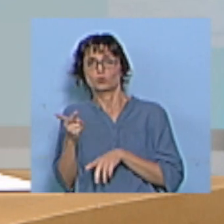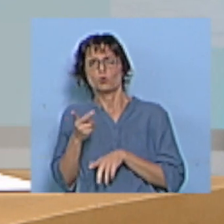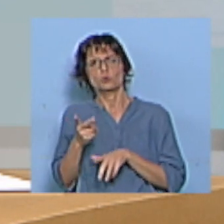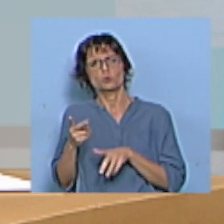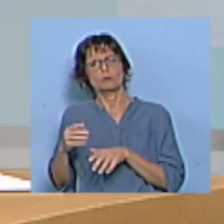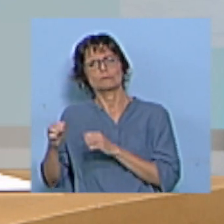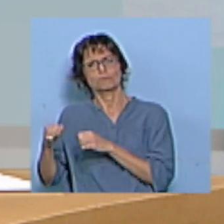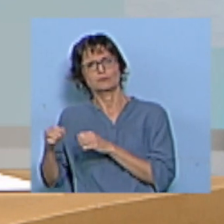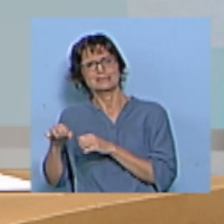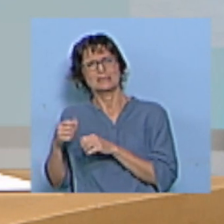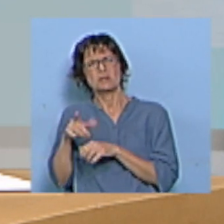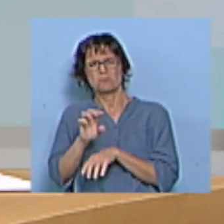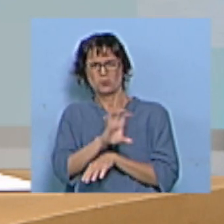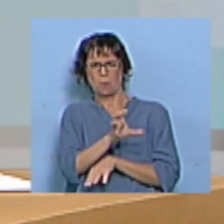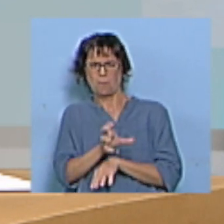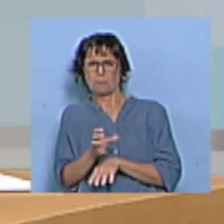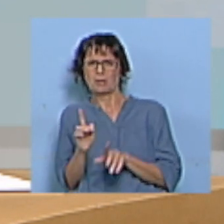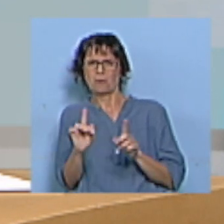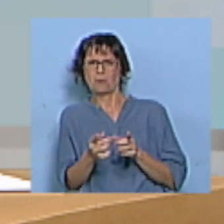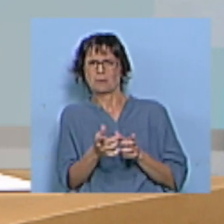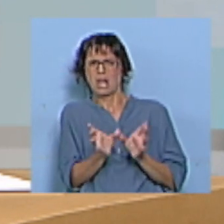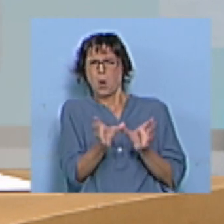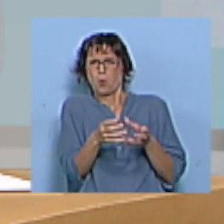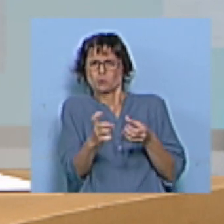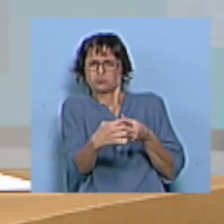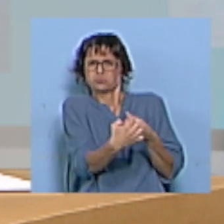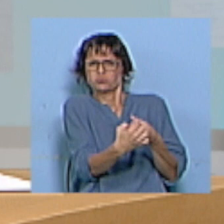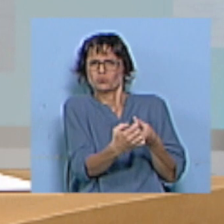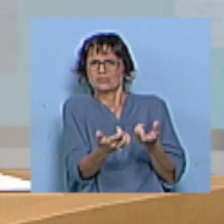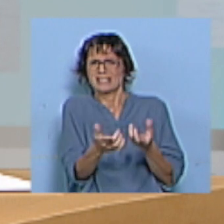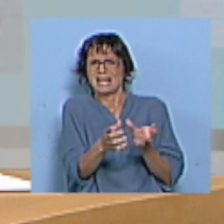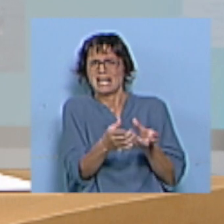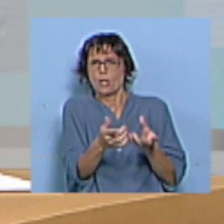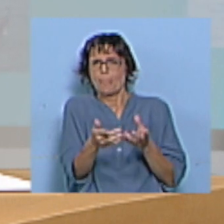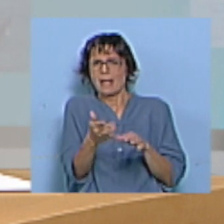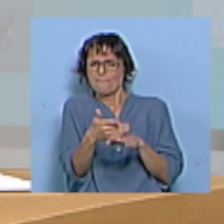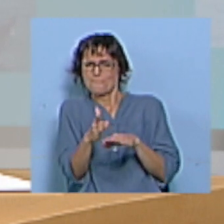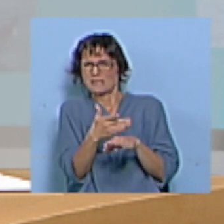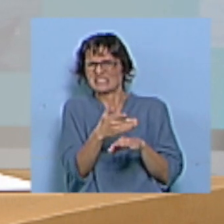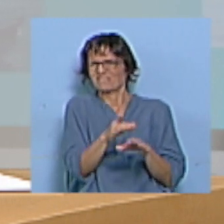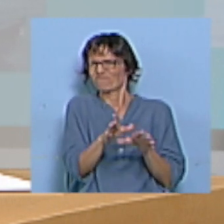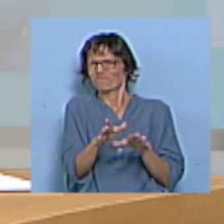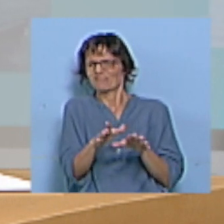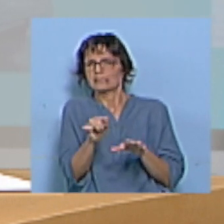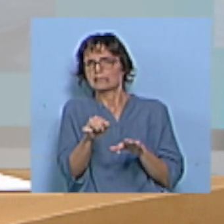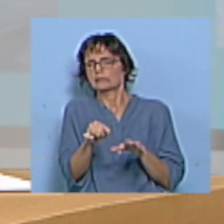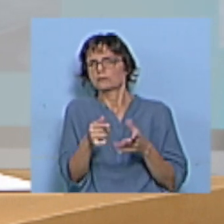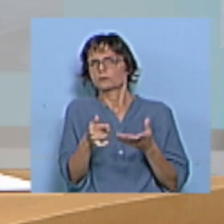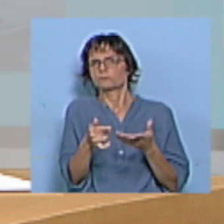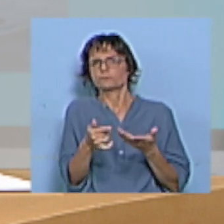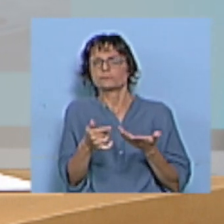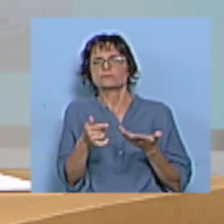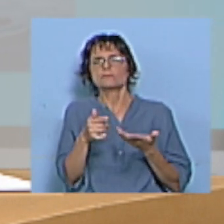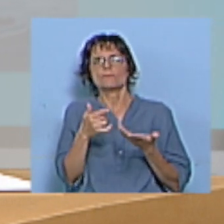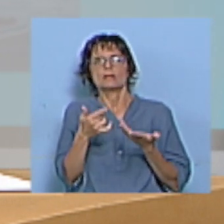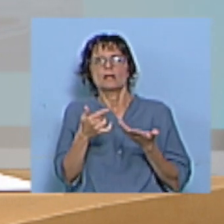estes países pequenos criaram vários grupos com a lógica do dividir para reinar. Portugal esteve lindamente durante